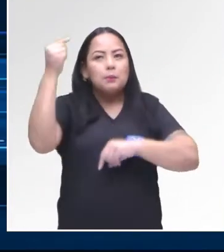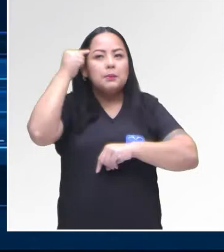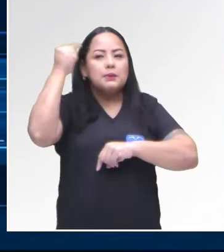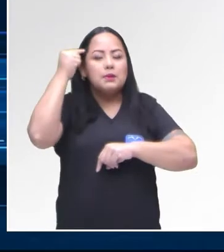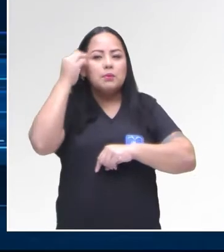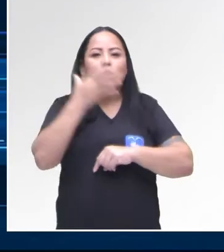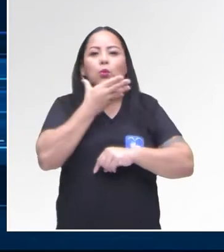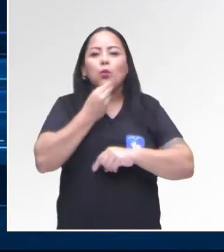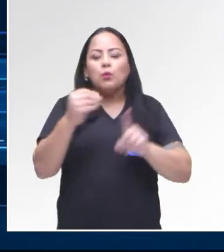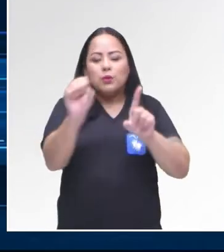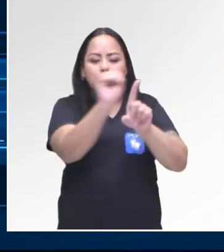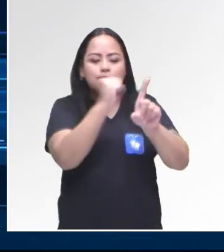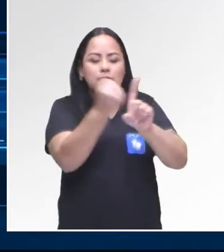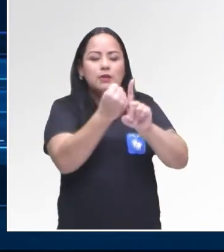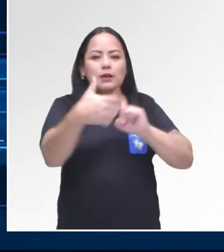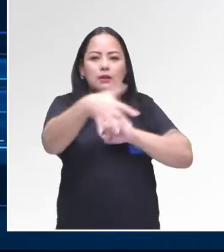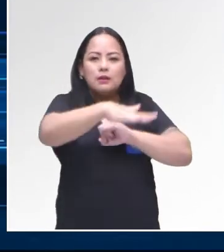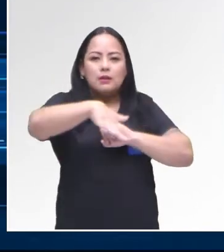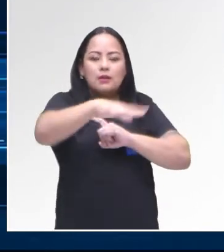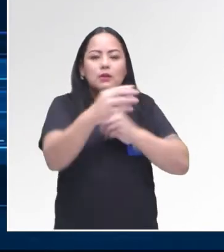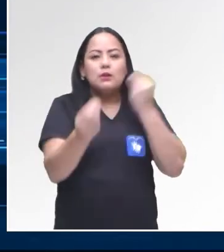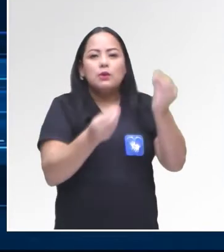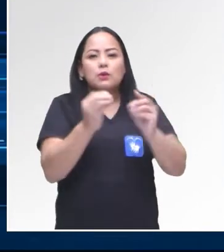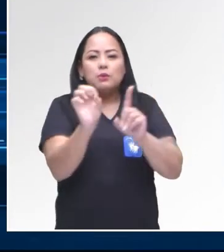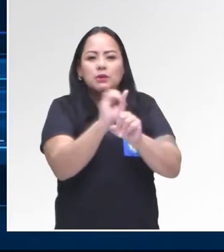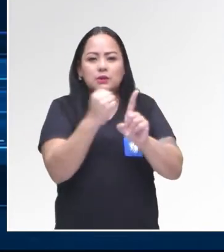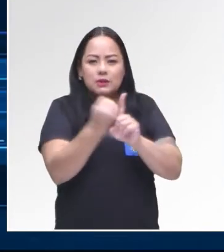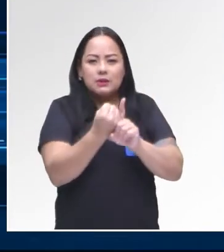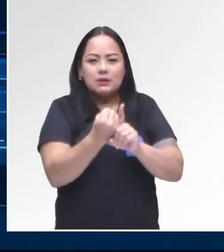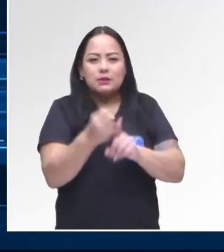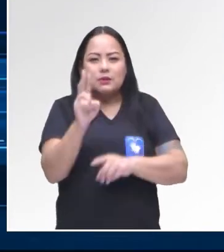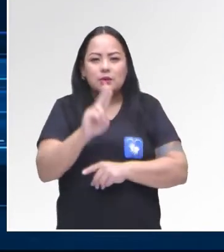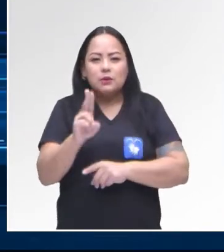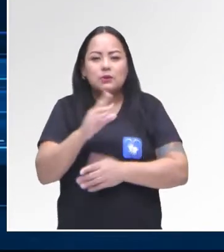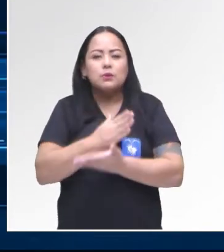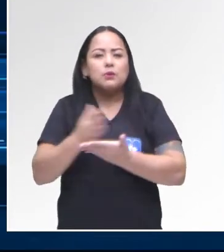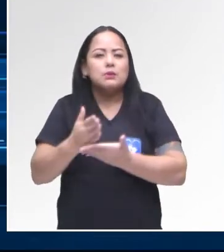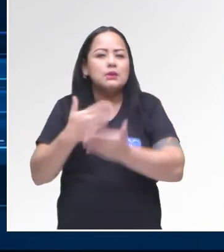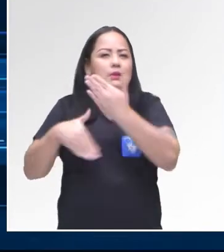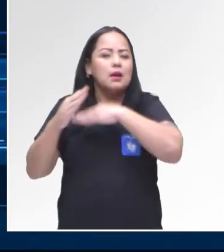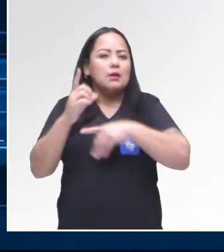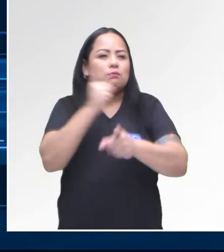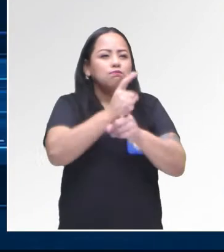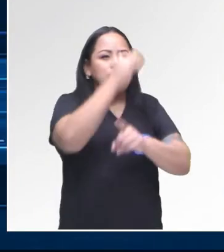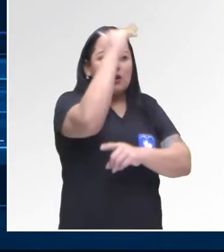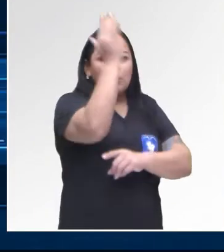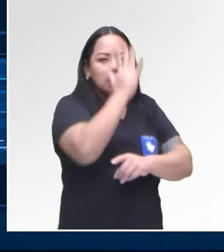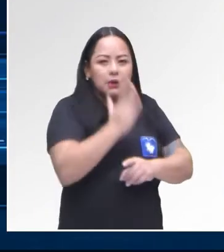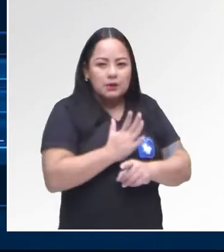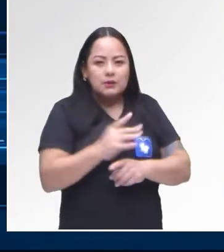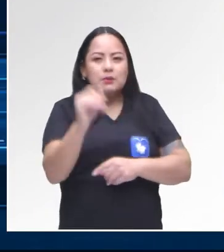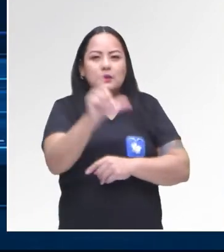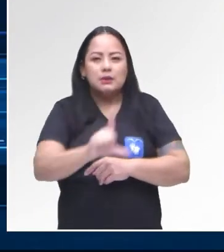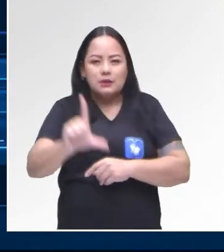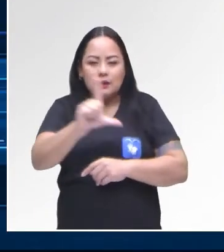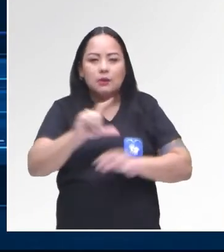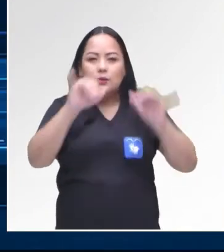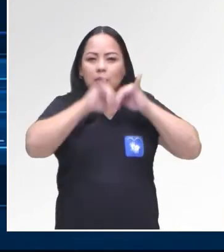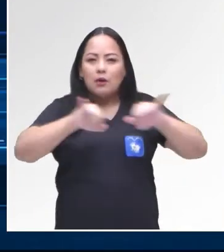homem na sociedade, associando a música também. Nós começamos onde? Lá no quinhentismo, literatura de